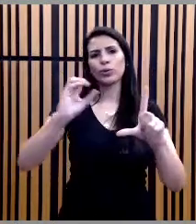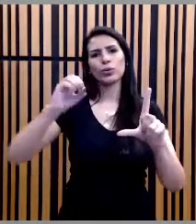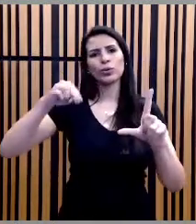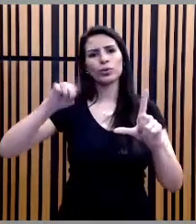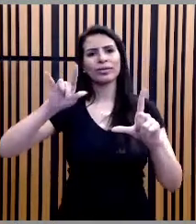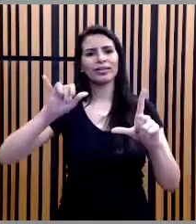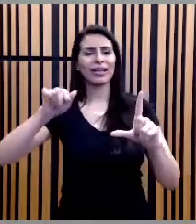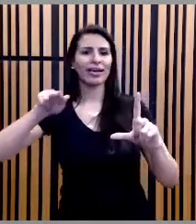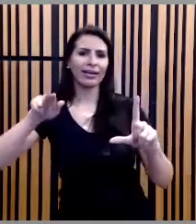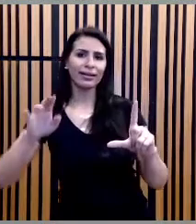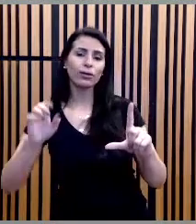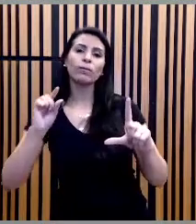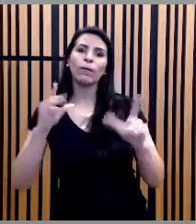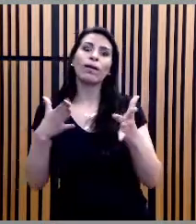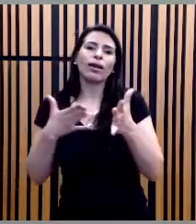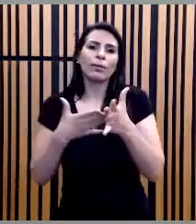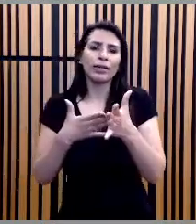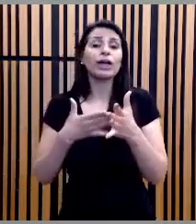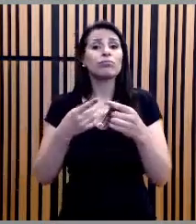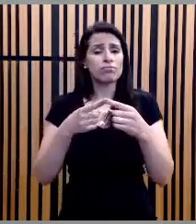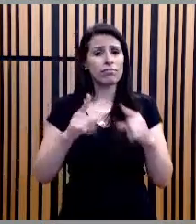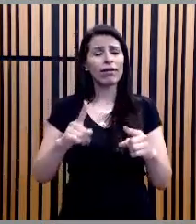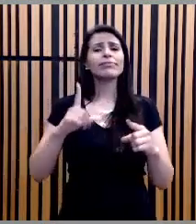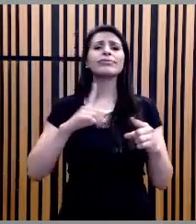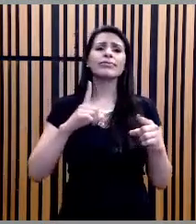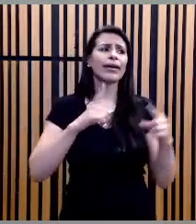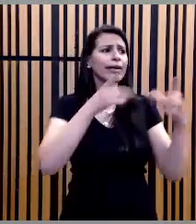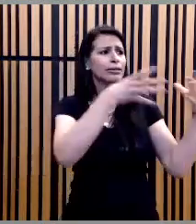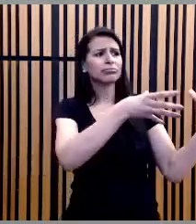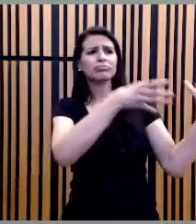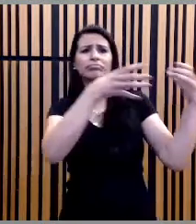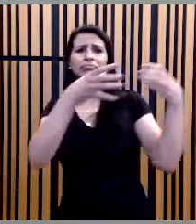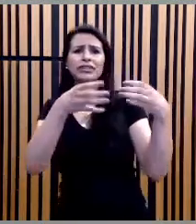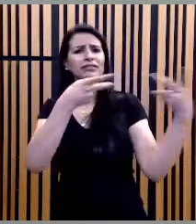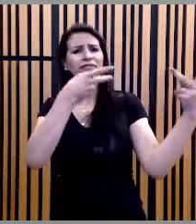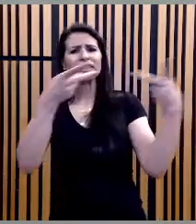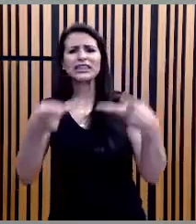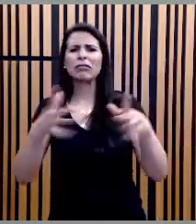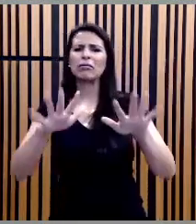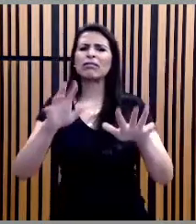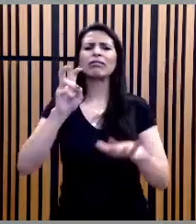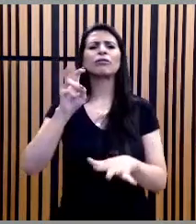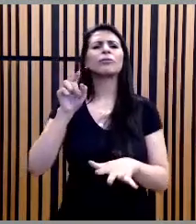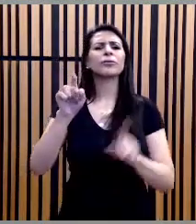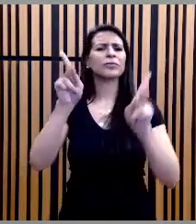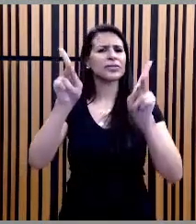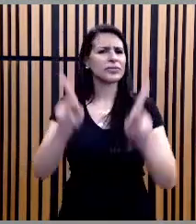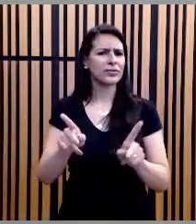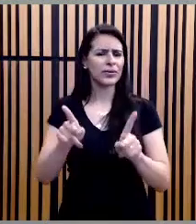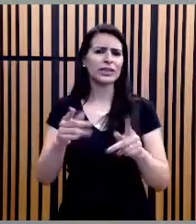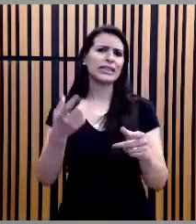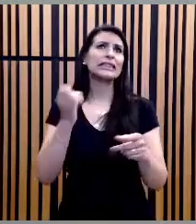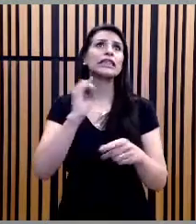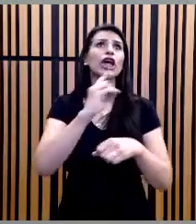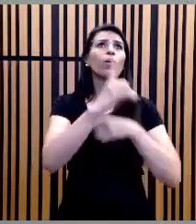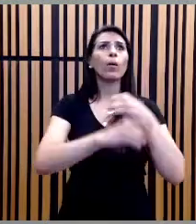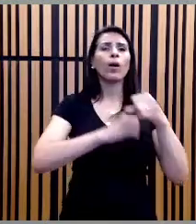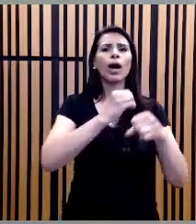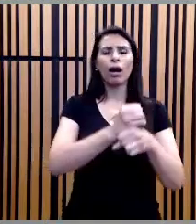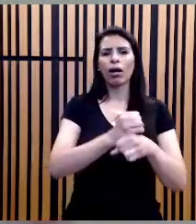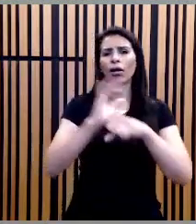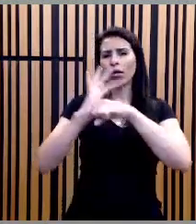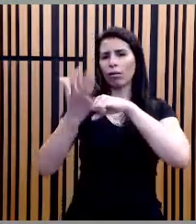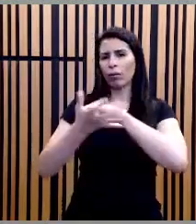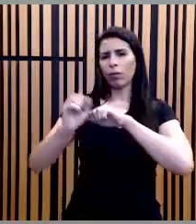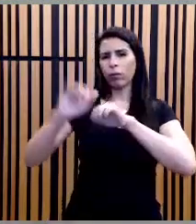sentido. Mas a gente recebe, pessoal, aí cerca aí de 5 mil pessoas ano, em um ano normal, digamos, que visitam